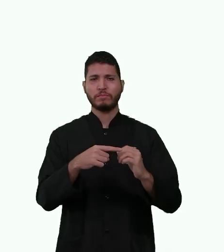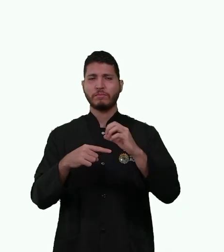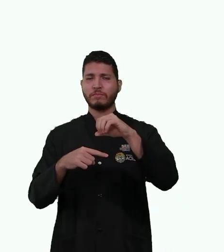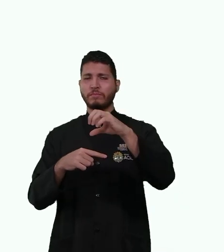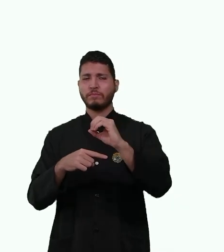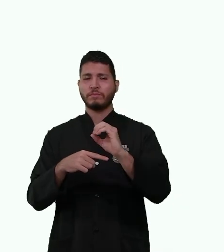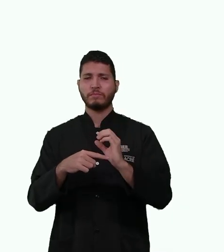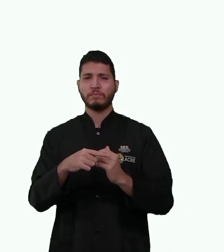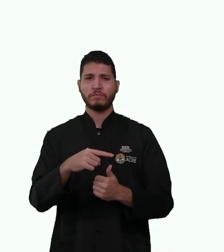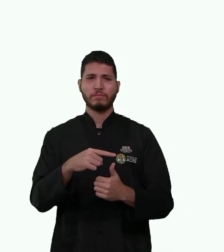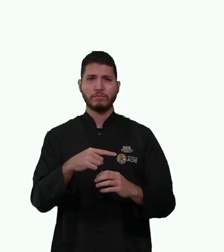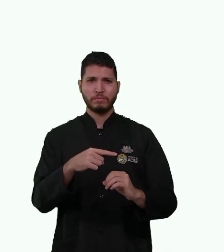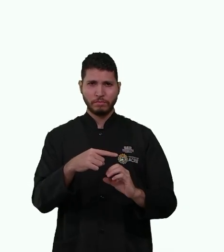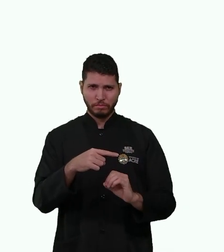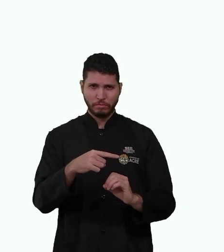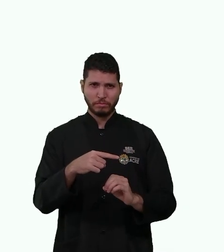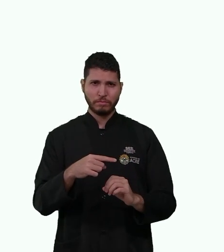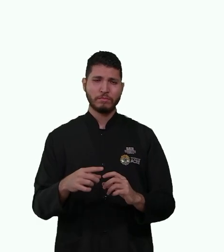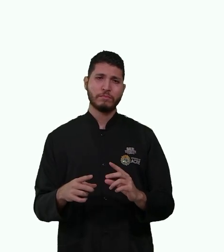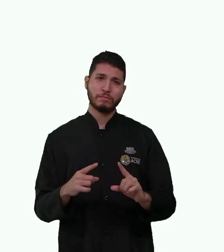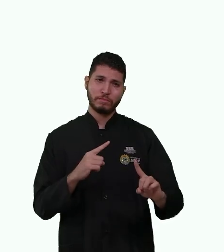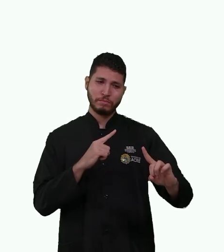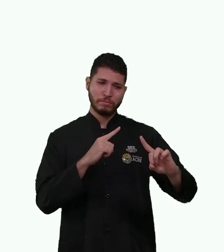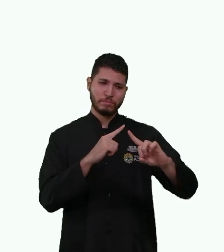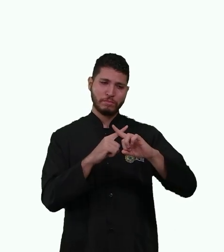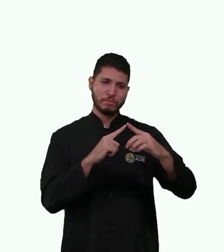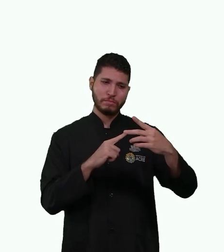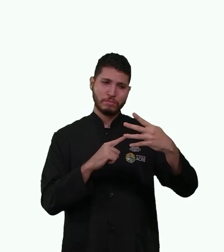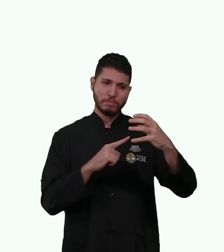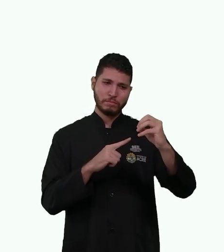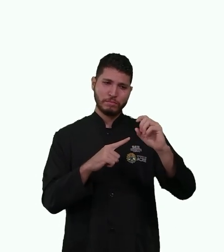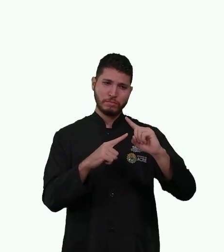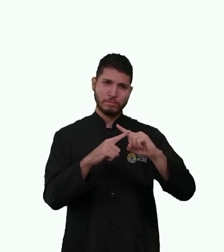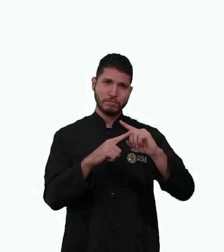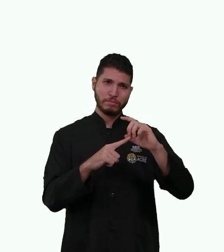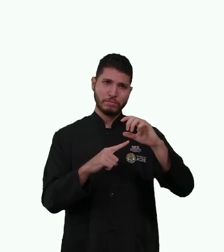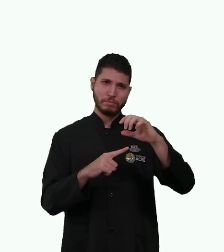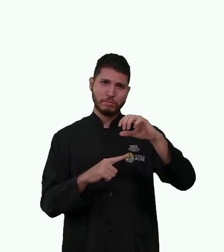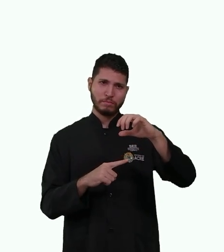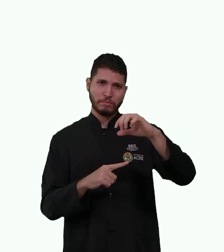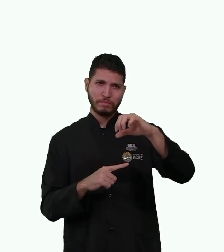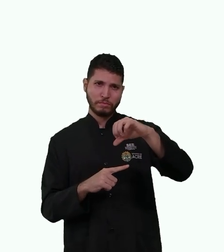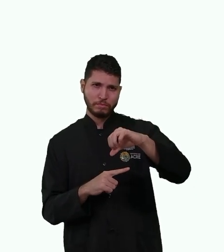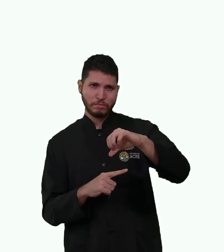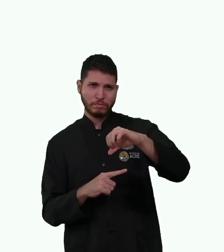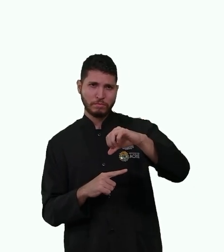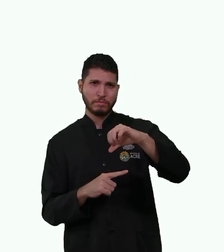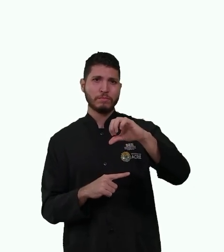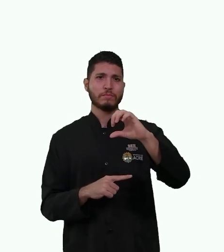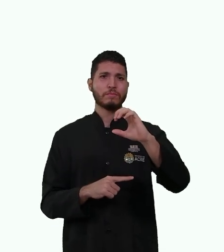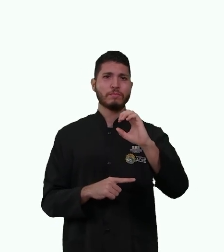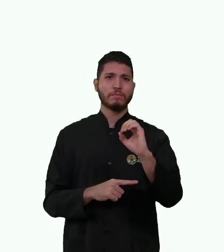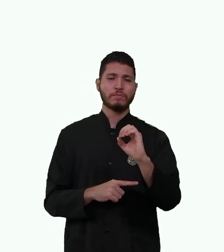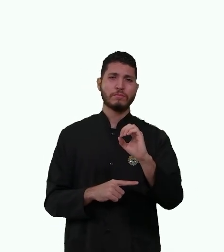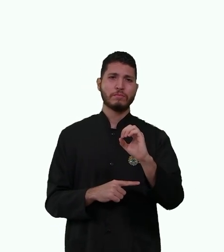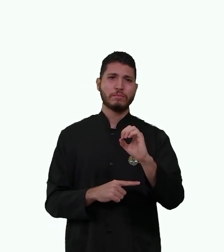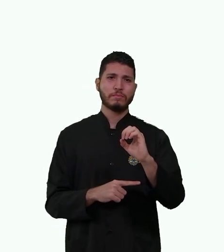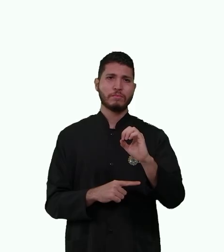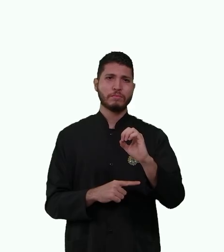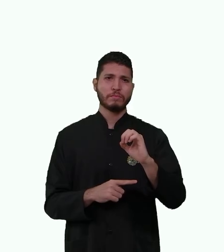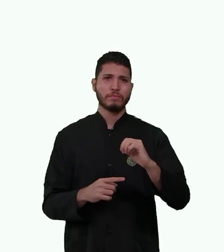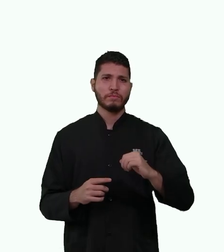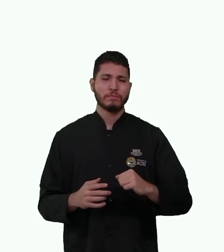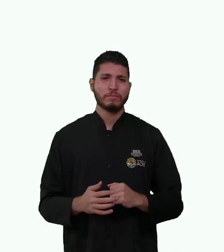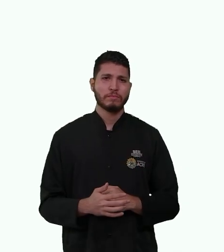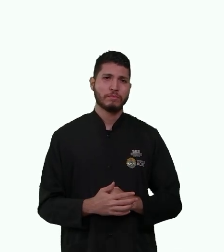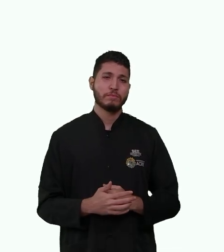Quando você multiplicar 40 vezes 90, isso vai dar 3.600, tá? Aqui eu fiz o quê? Eu cancelei os zeros, ó. Cancela um